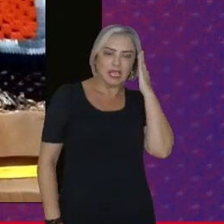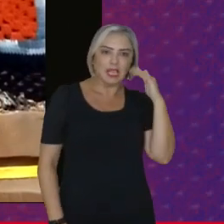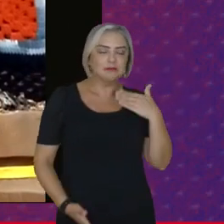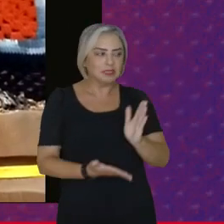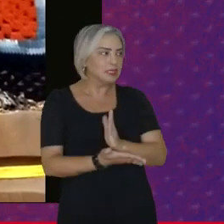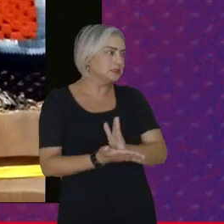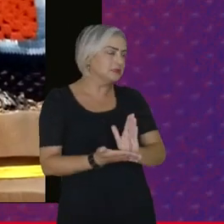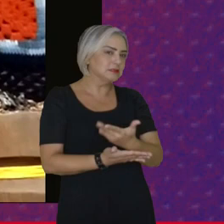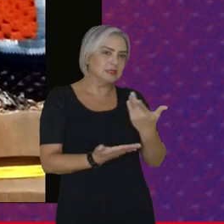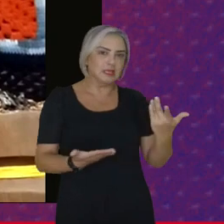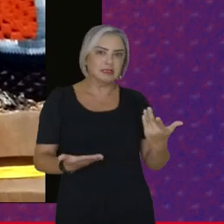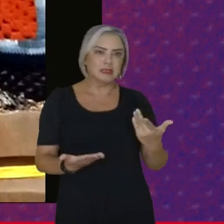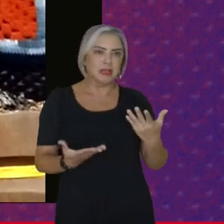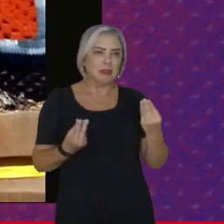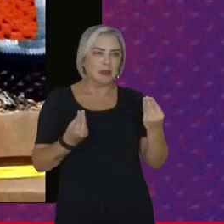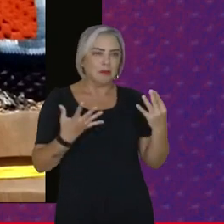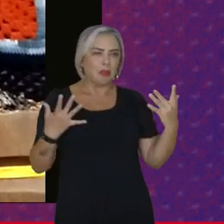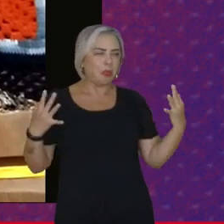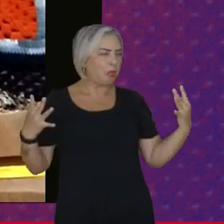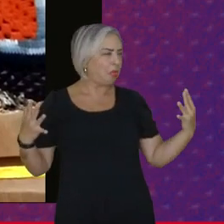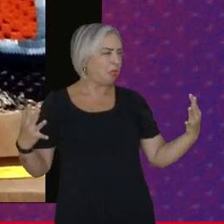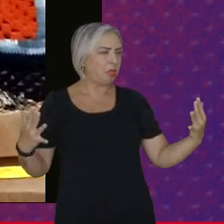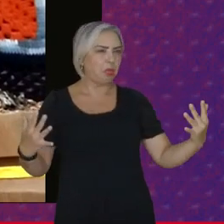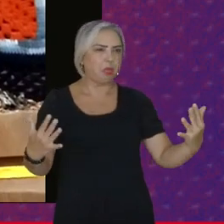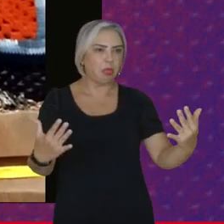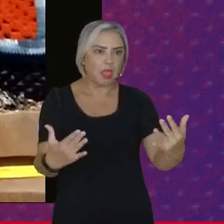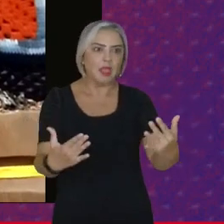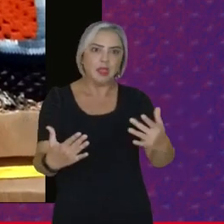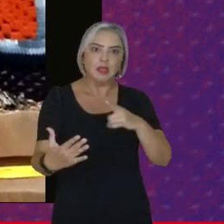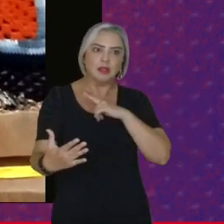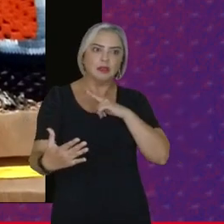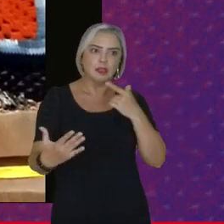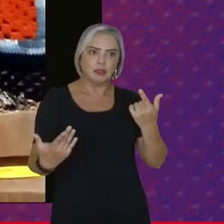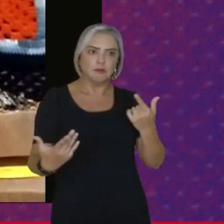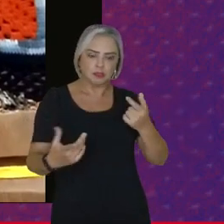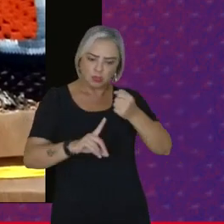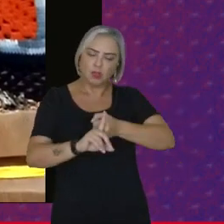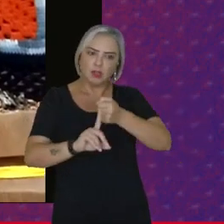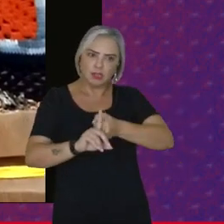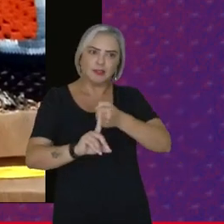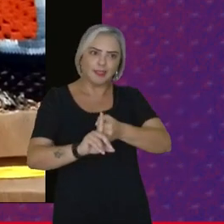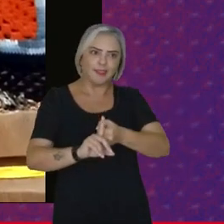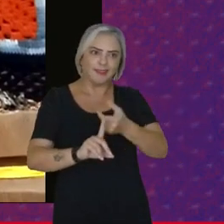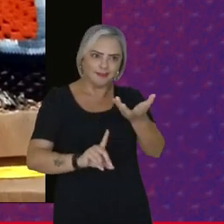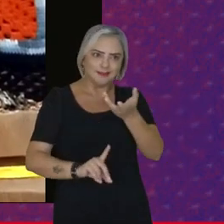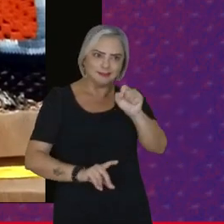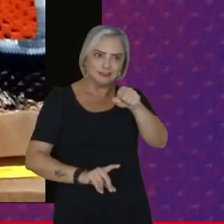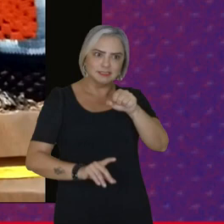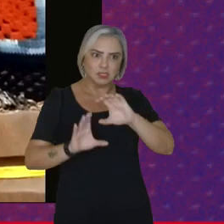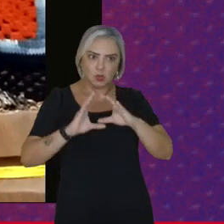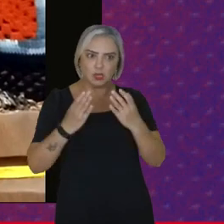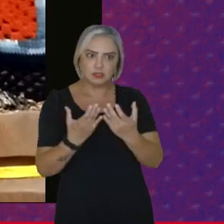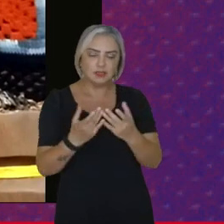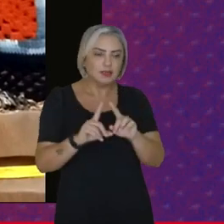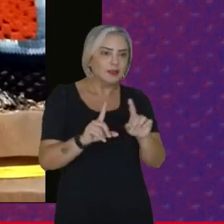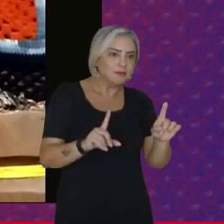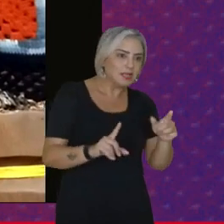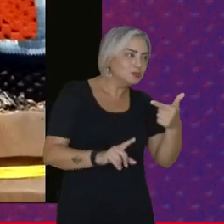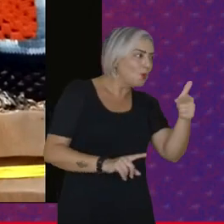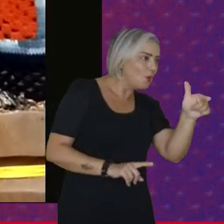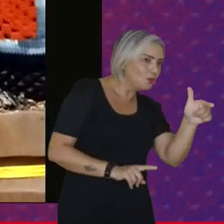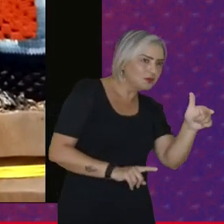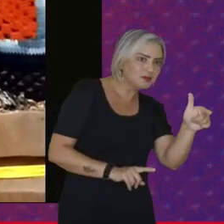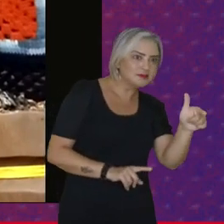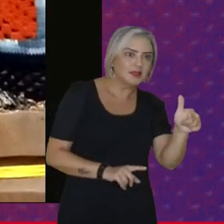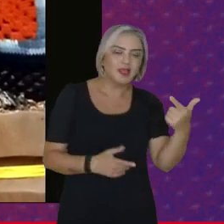muitas vezes é gente realmente disposta a estar na luta pelo coletivo, mas muitas